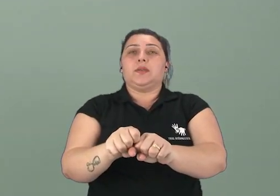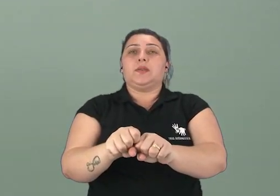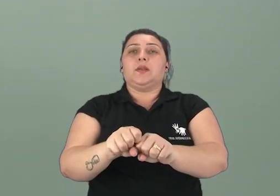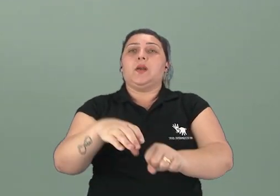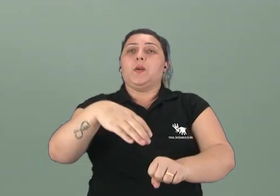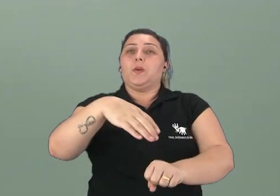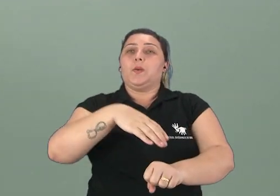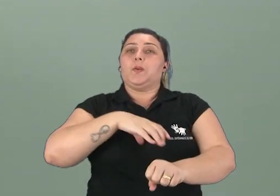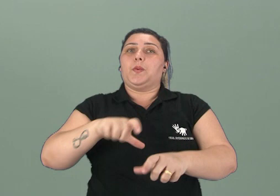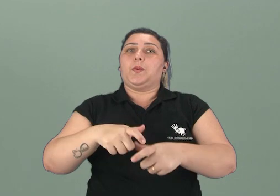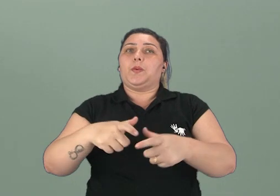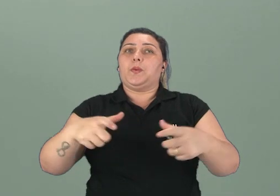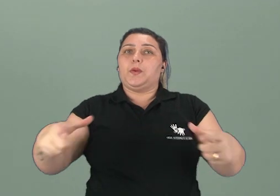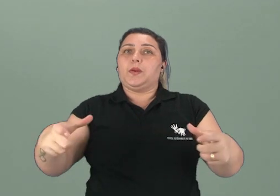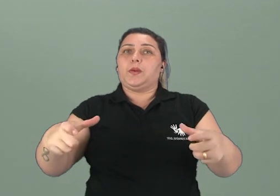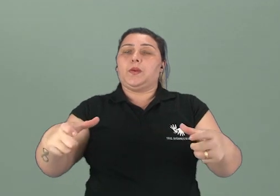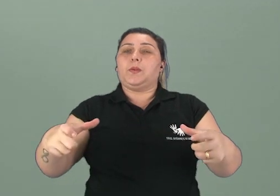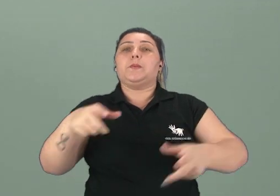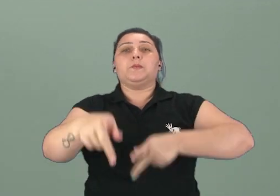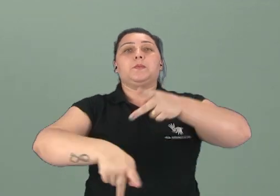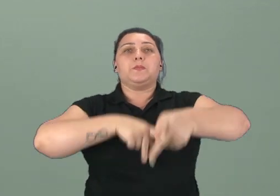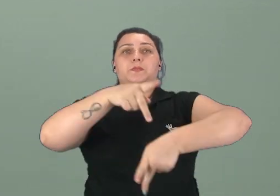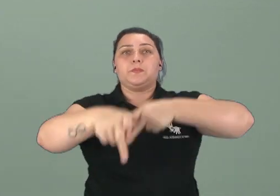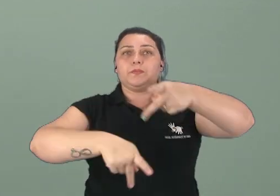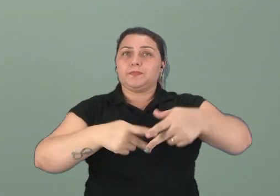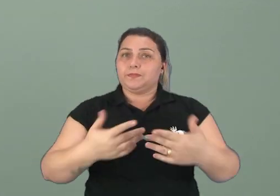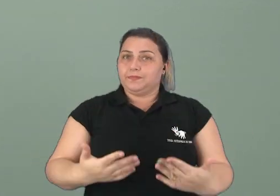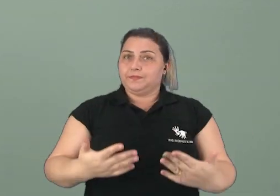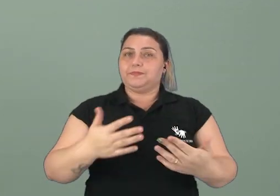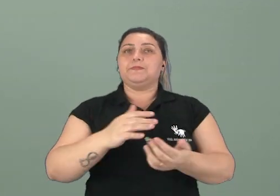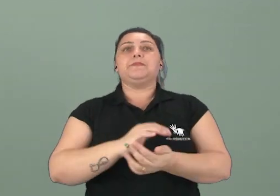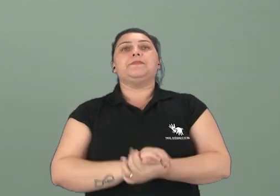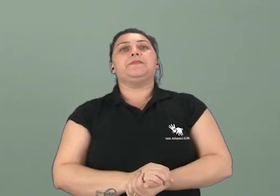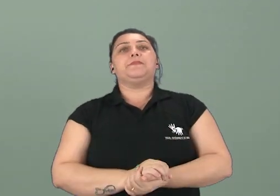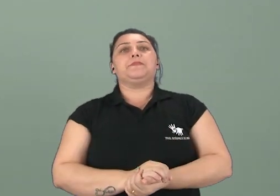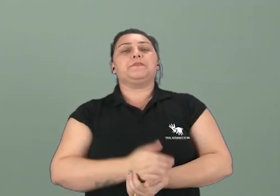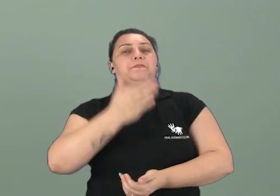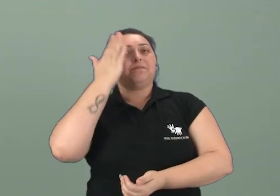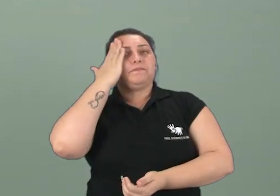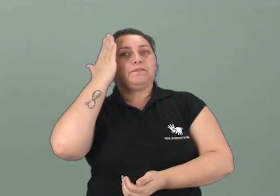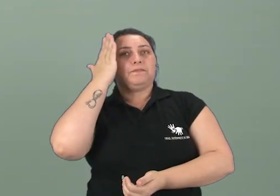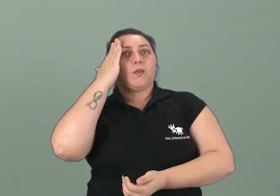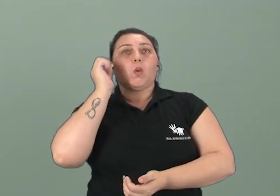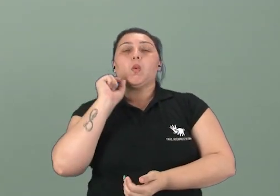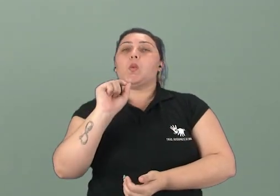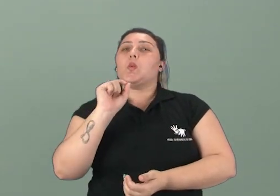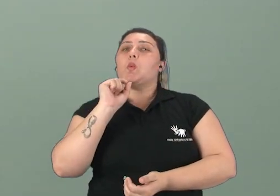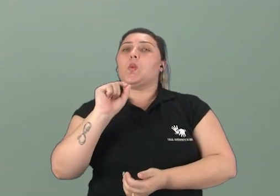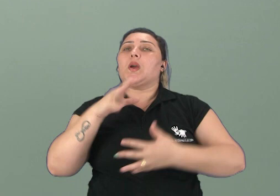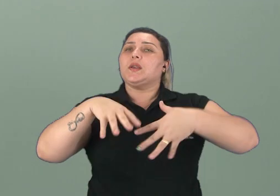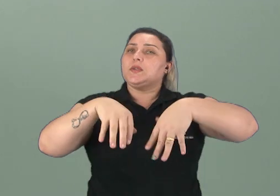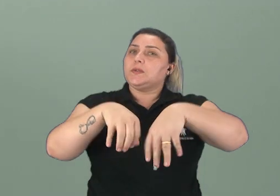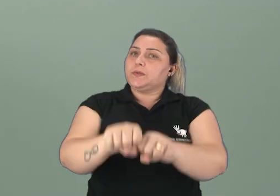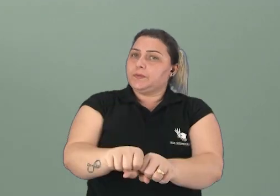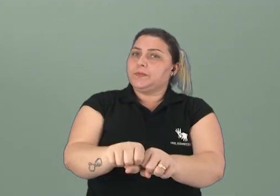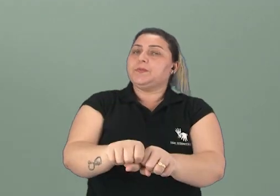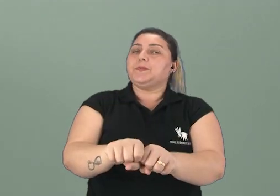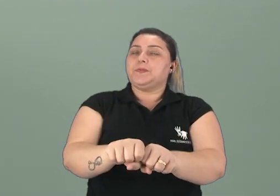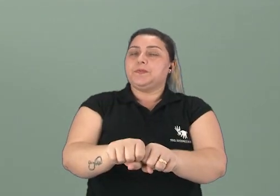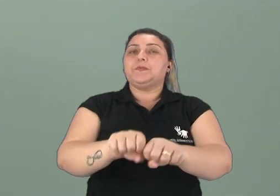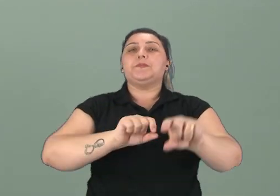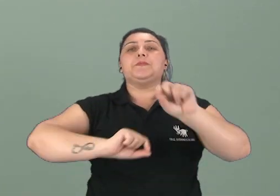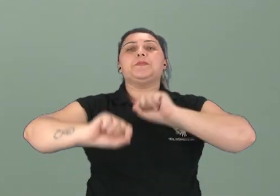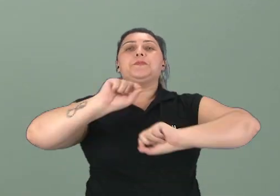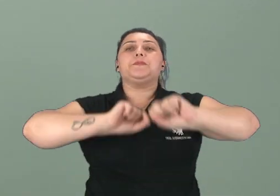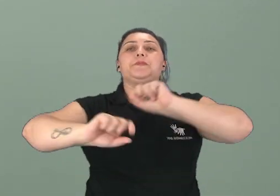redes e urbanização, crescimento populacional. Vamos saber bem o que é esse território, né? Do